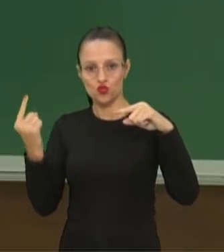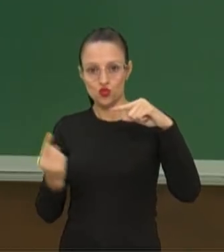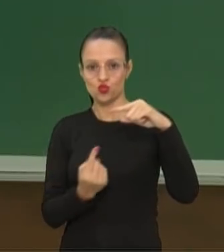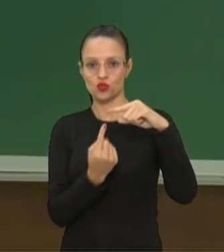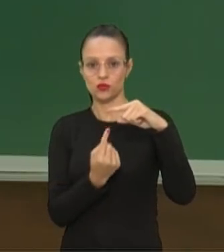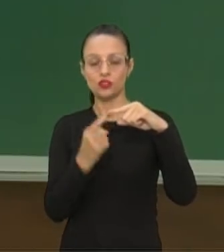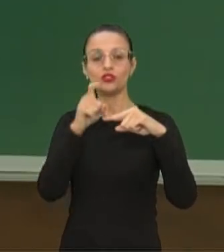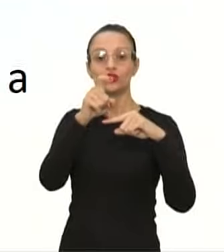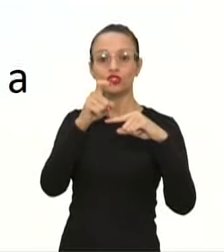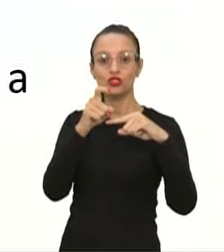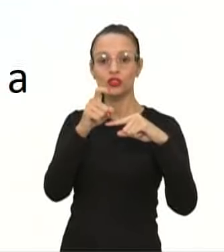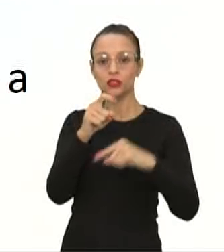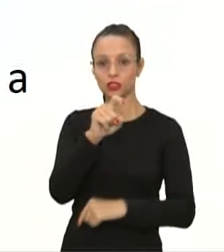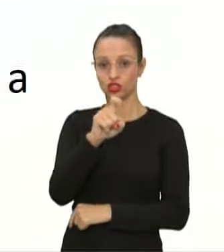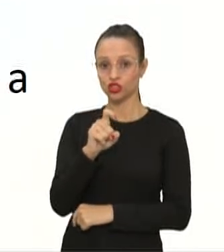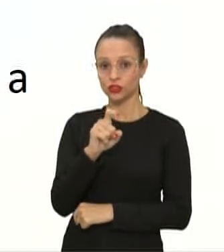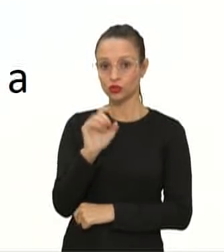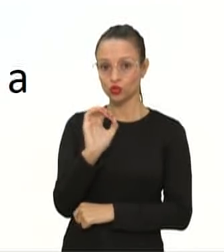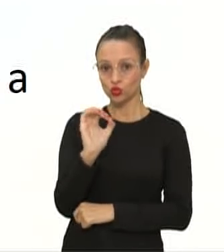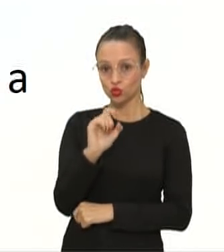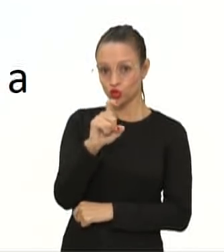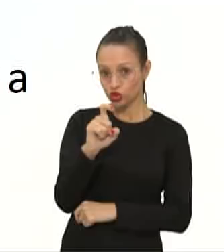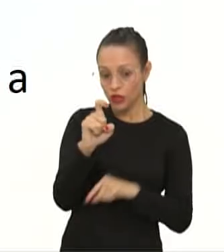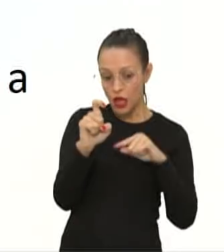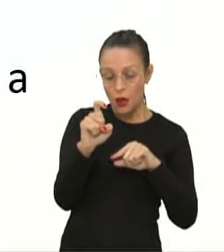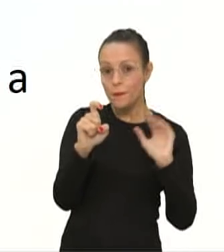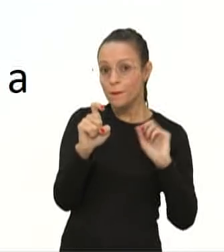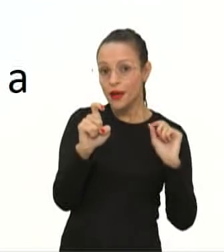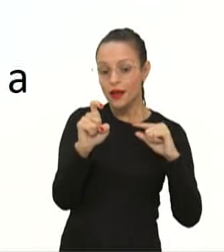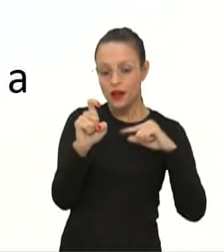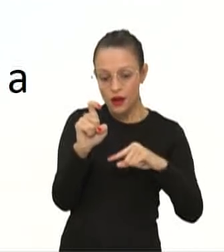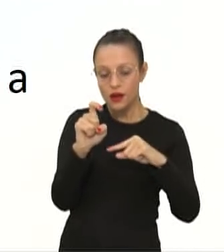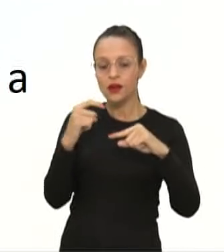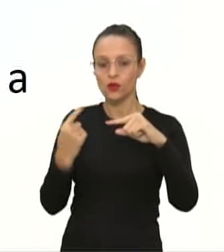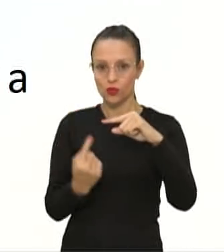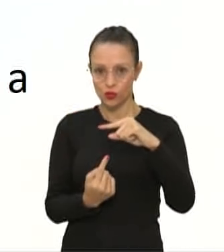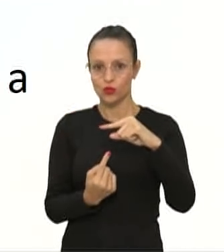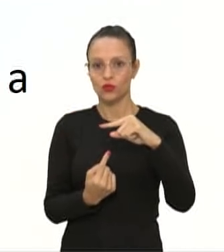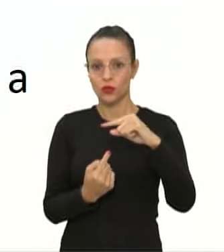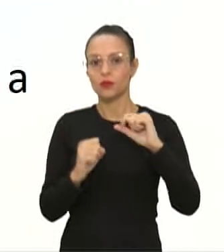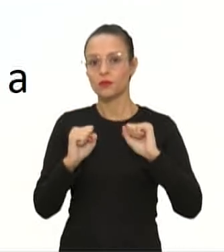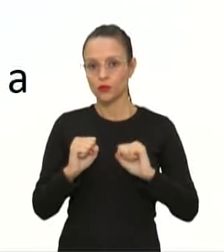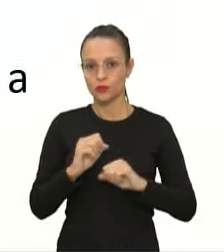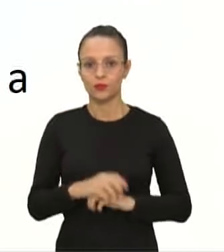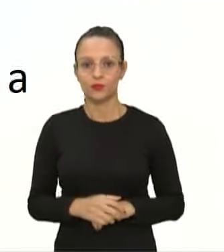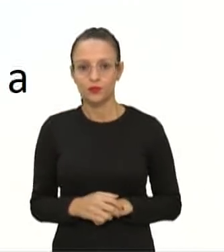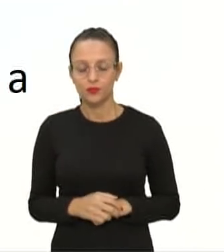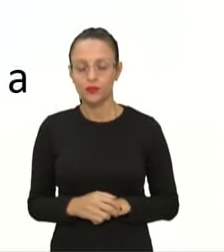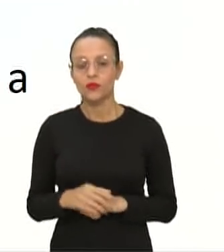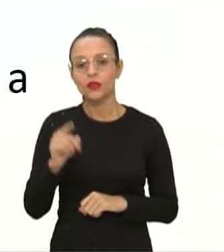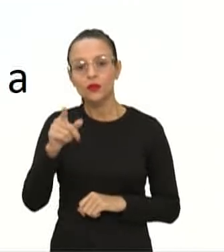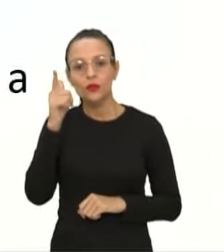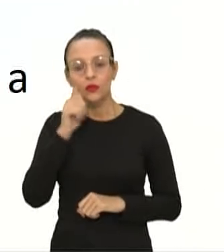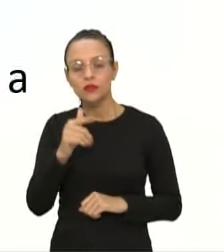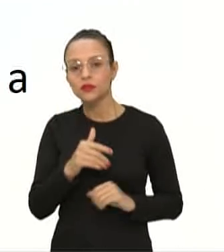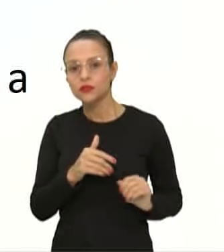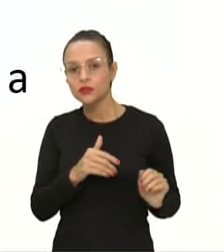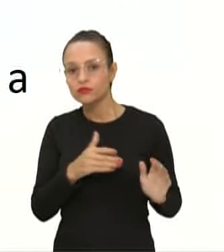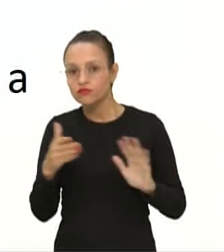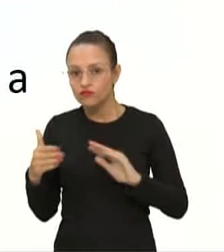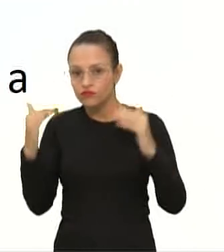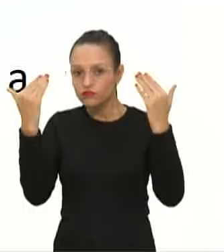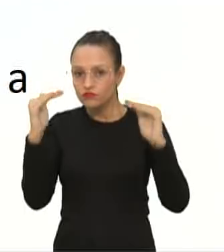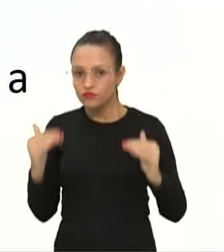se é um x que está sem denominador, coloca um embaixo. Se é um número inteiro que está sem denominador, você coloca um embaixo, para você poder continuar o